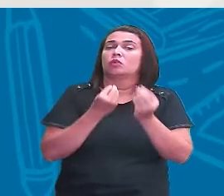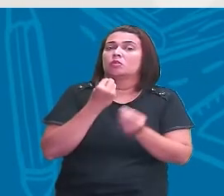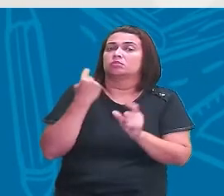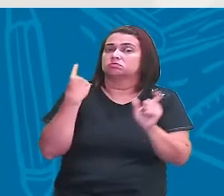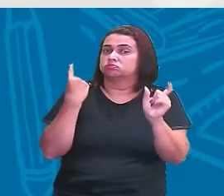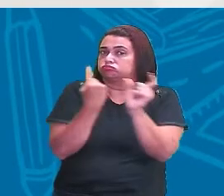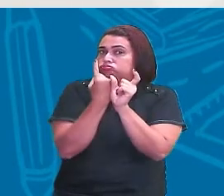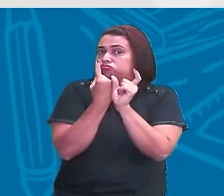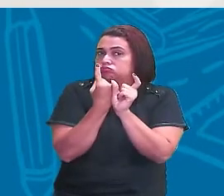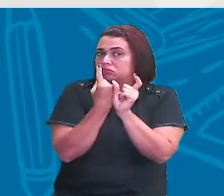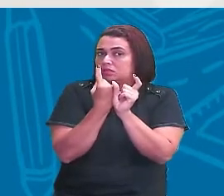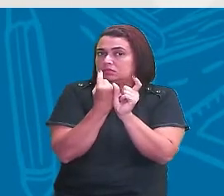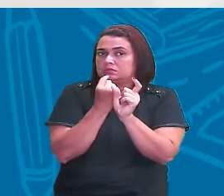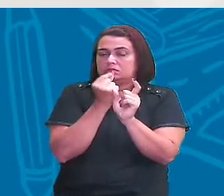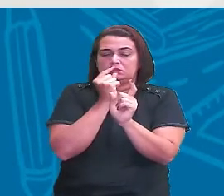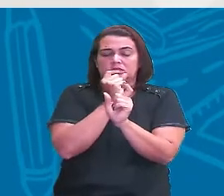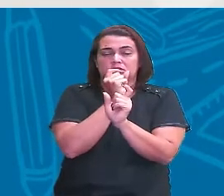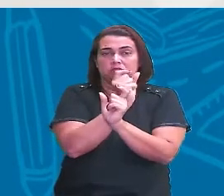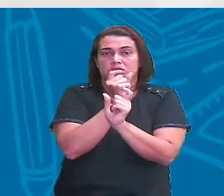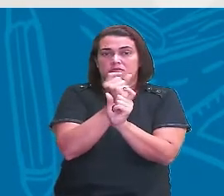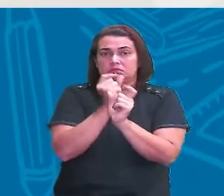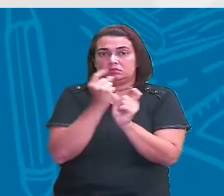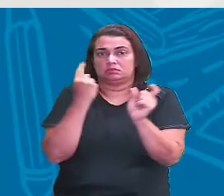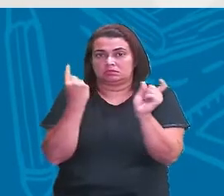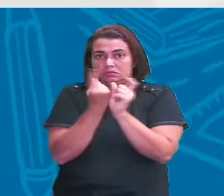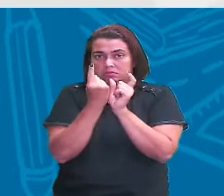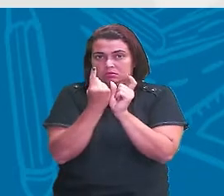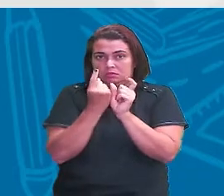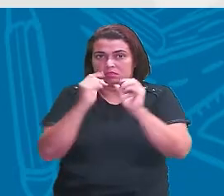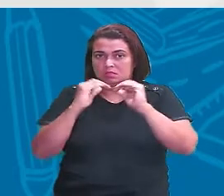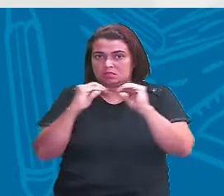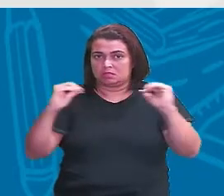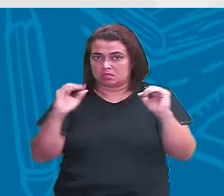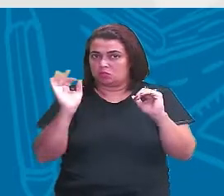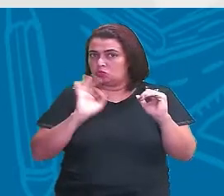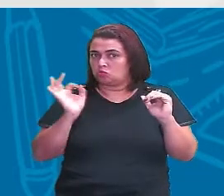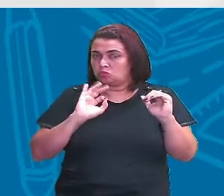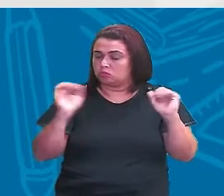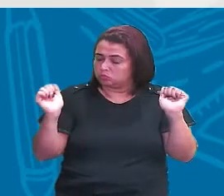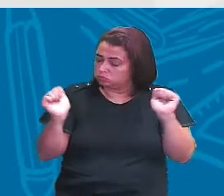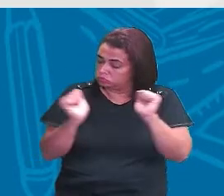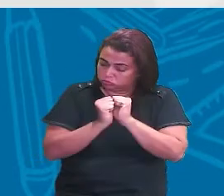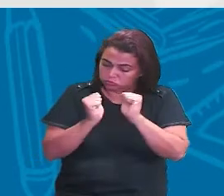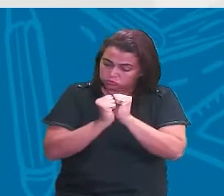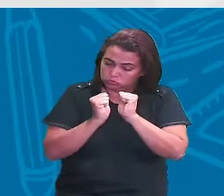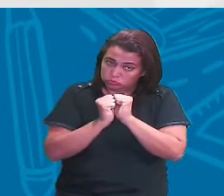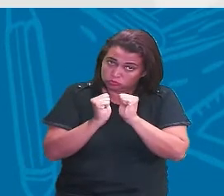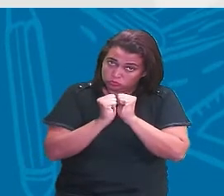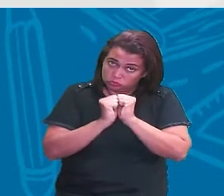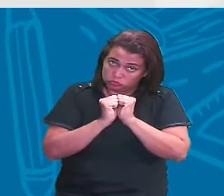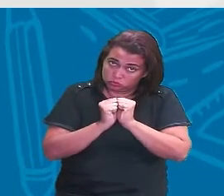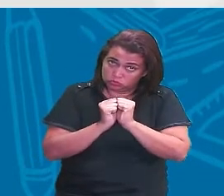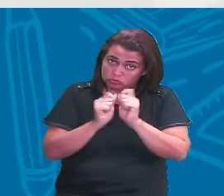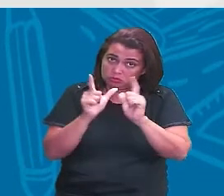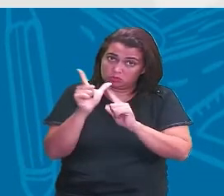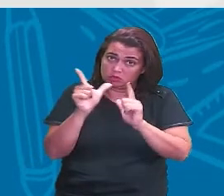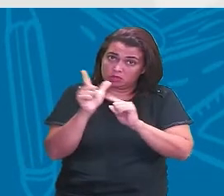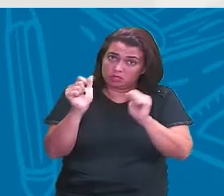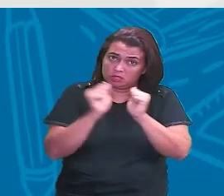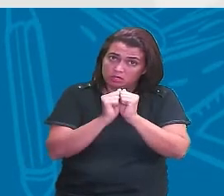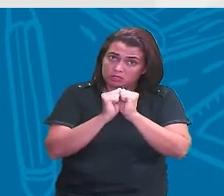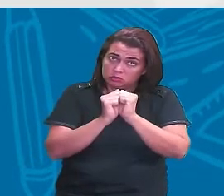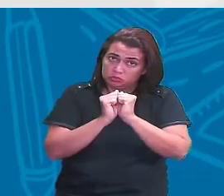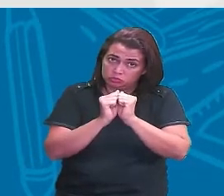sílaba a palavra pão. Ela não se separa. Permanece juntinhos, tá? As letrinhas ficam